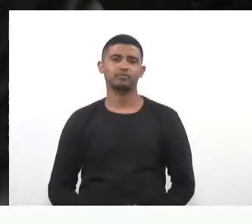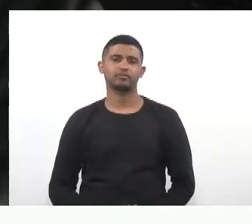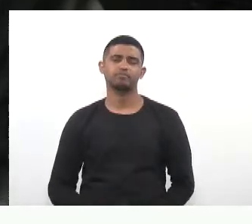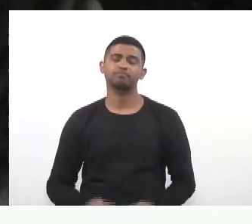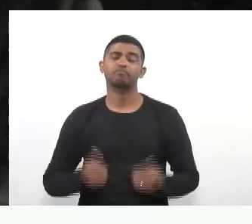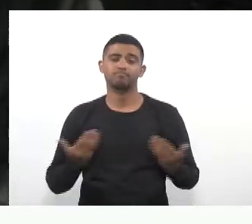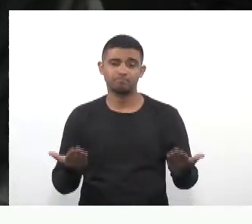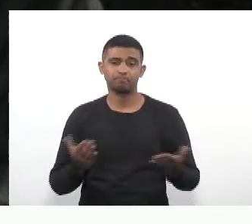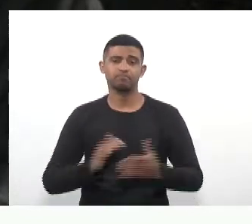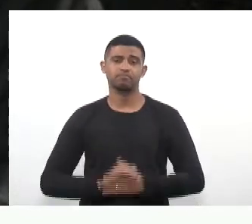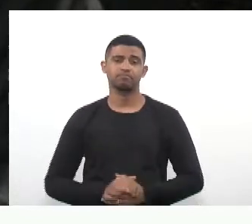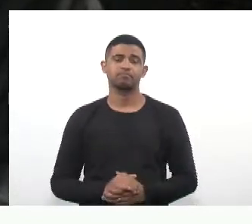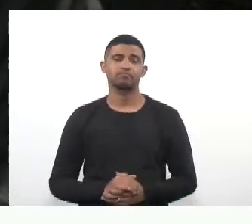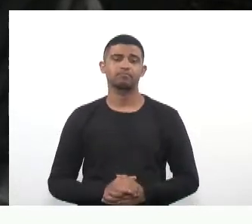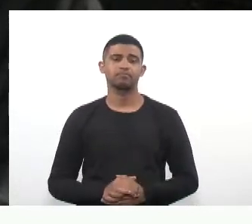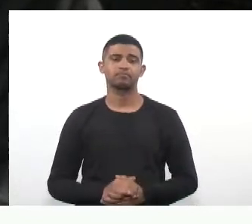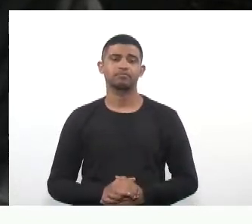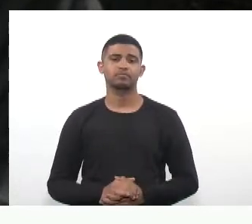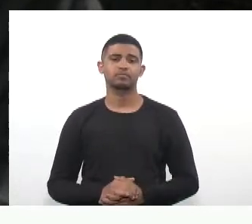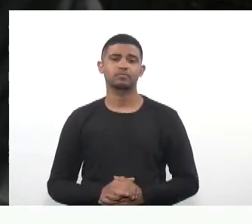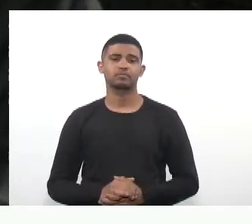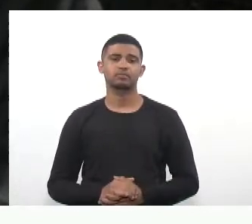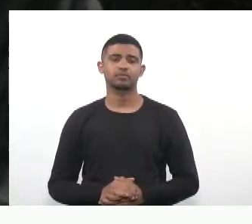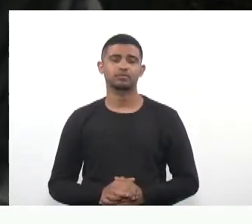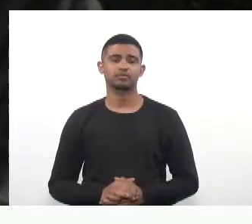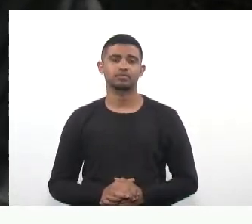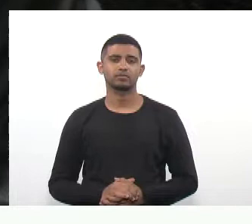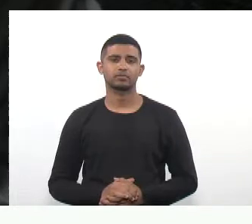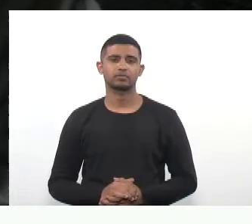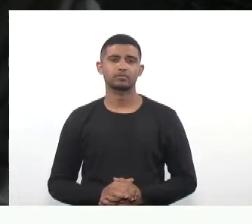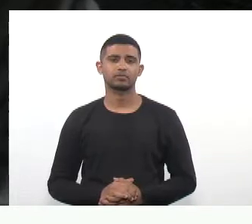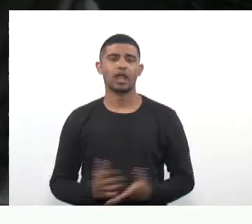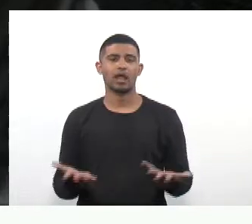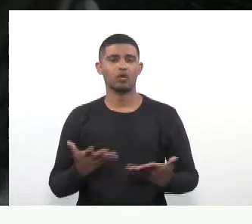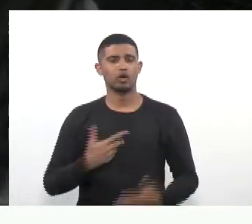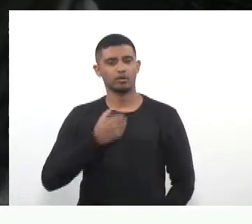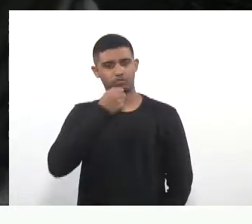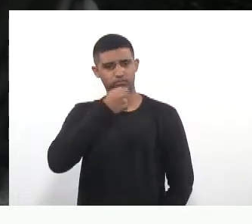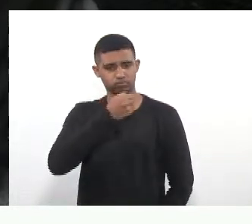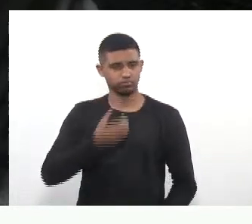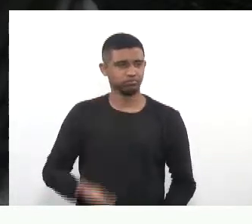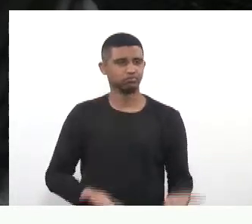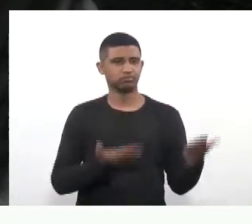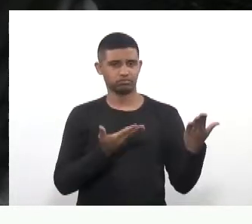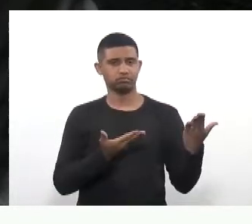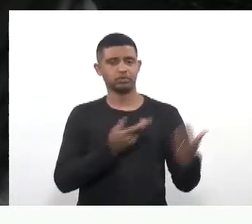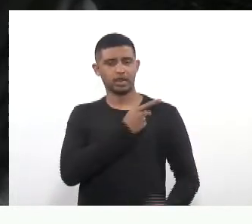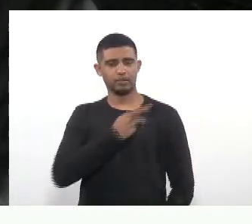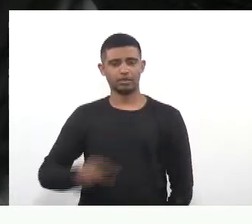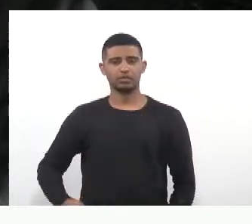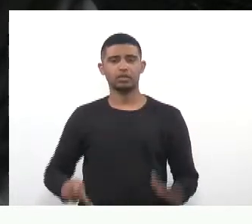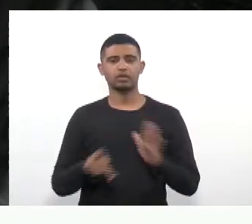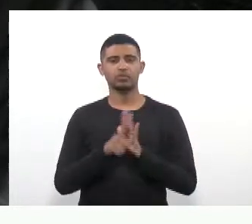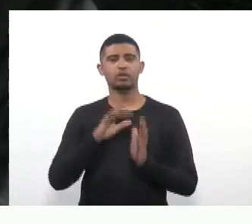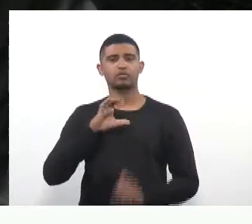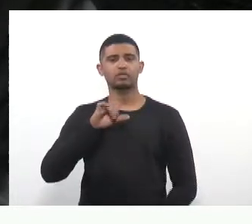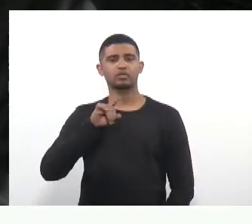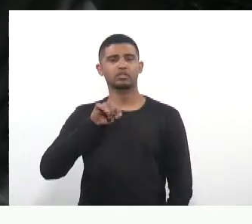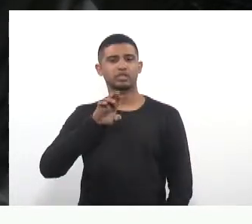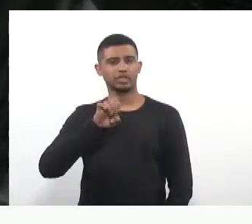dessa forma, eu passo a palavra ao nobre presidente da SEDAI